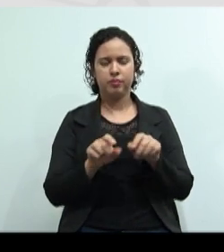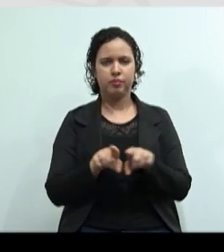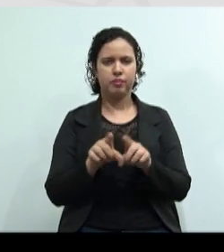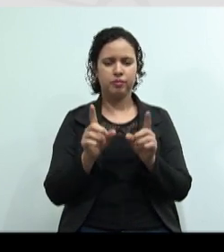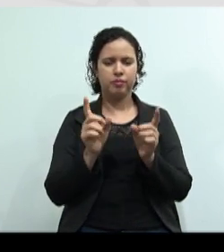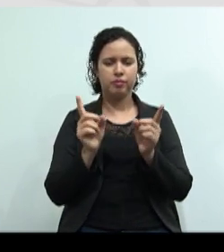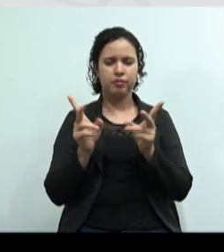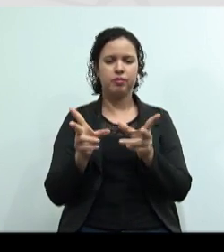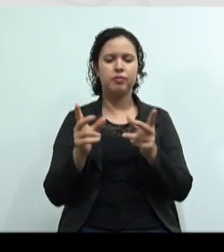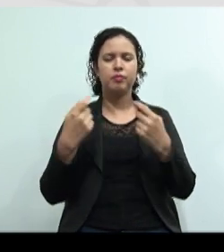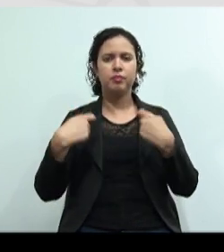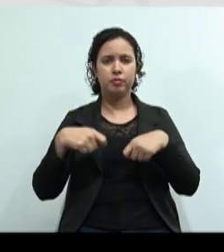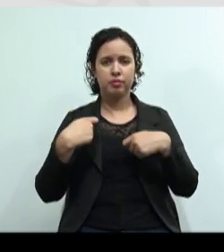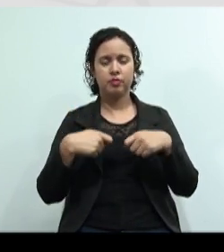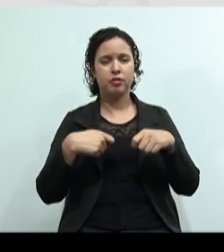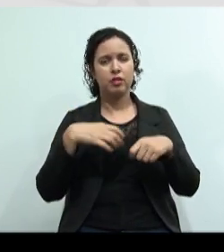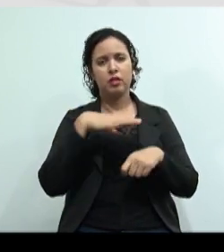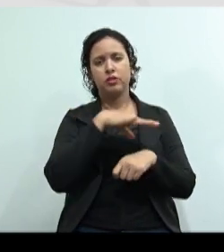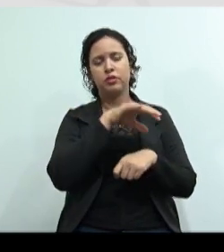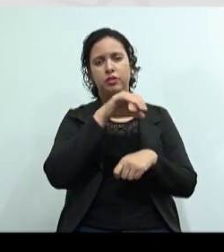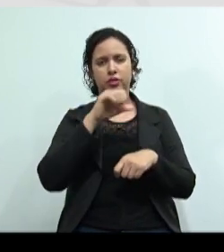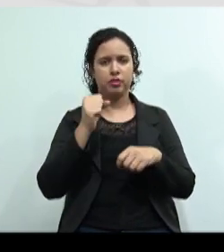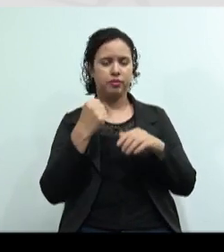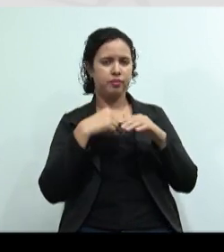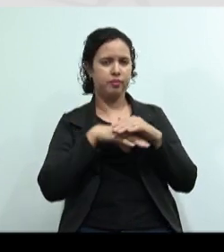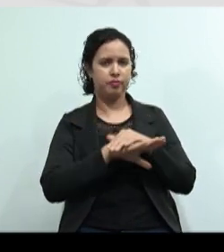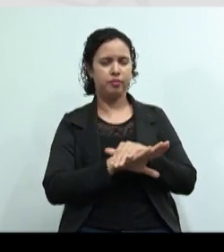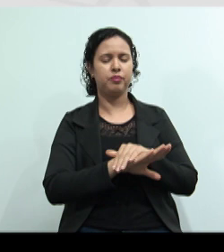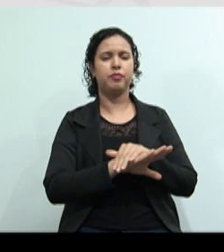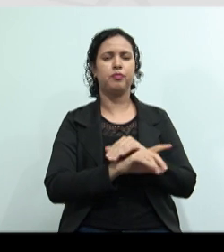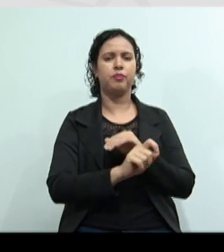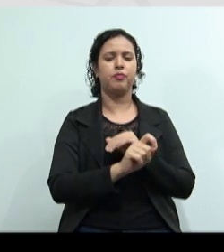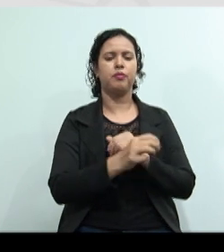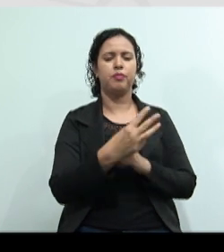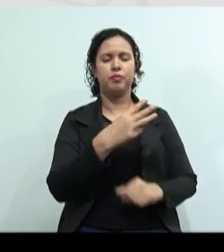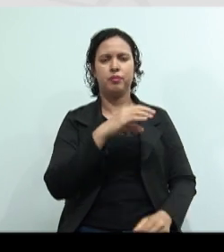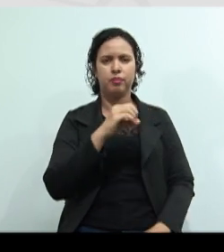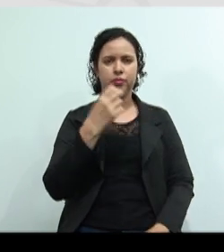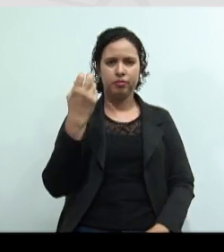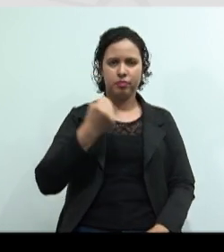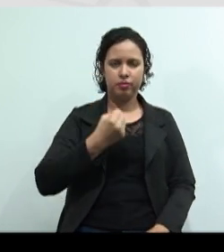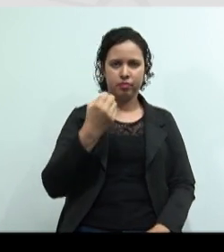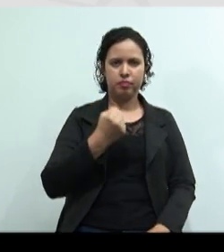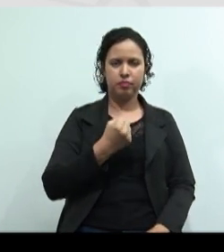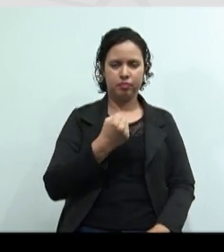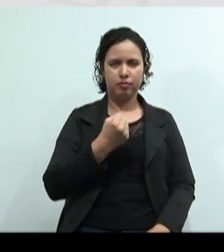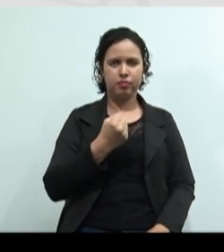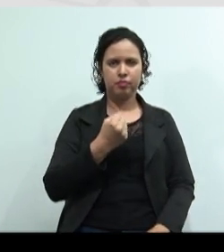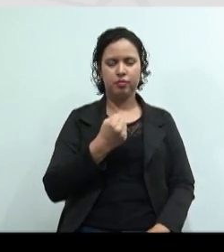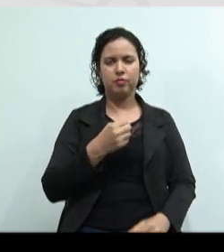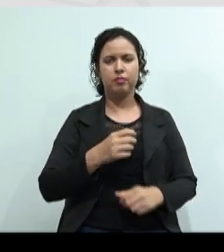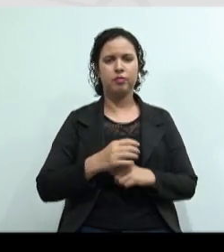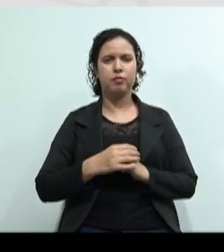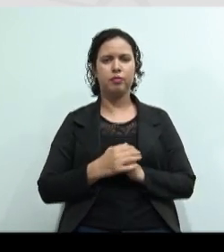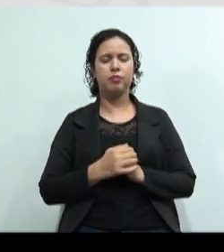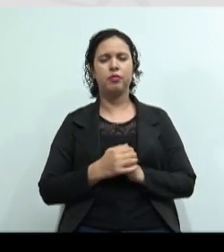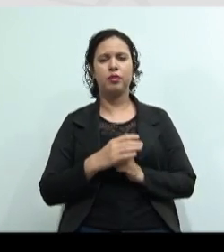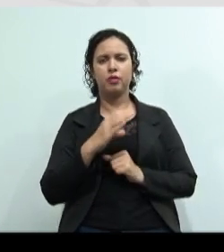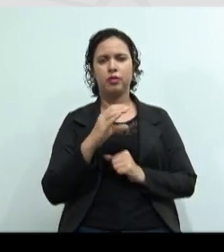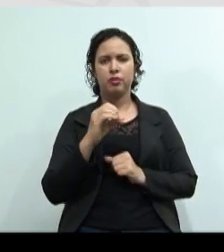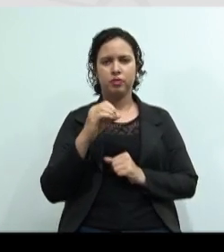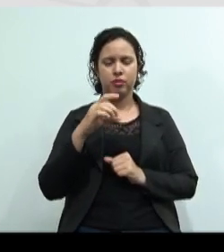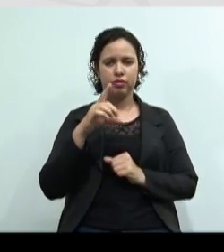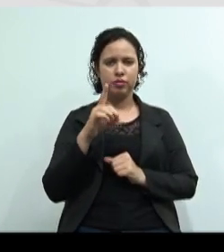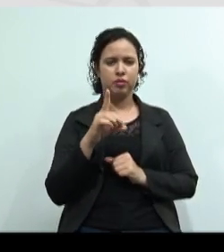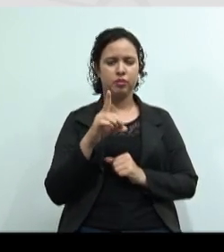eu precisei tirar do meu estoque 30 leite condensado. Então, ficou esse aqui, ó, que